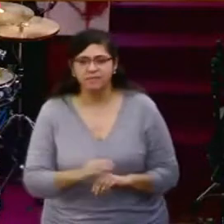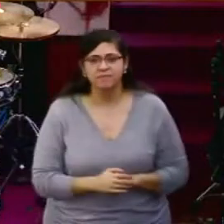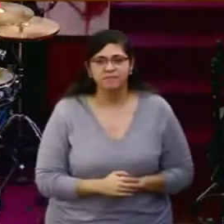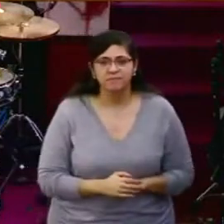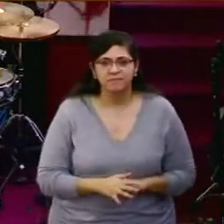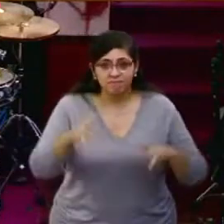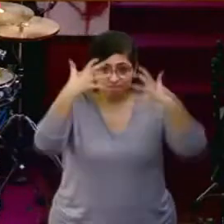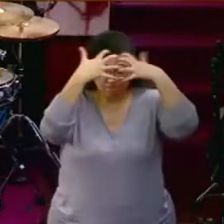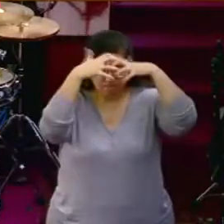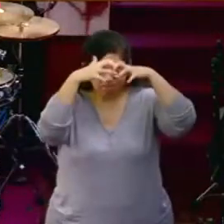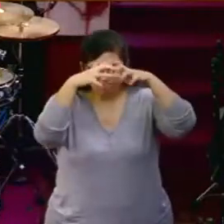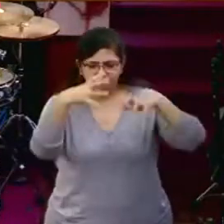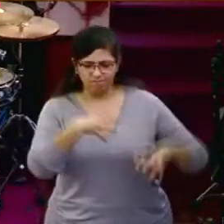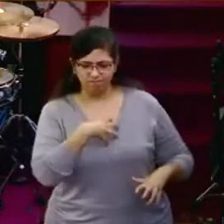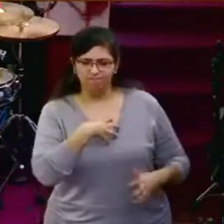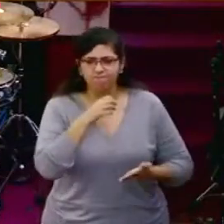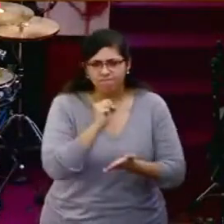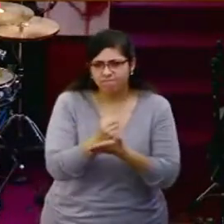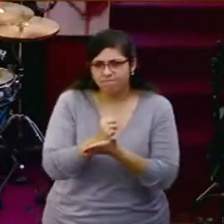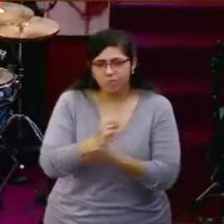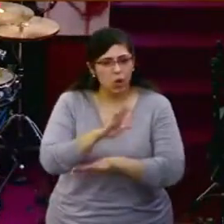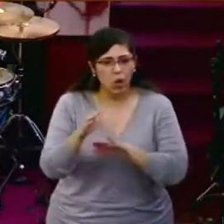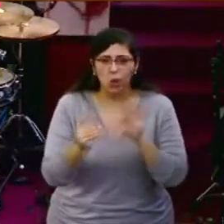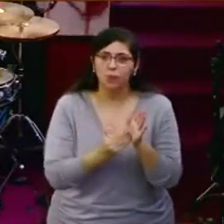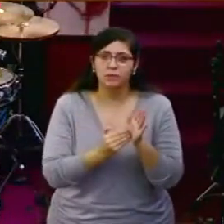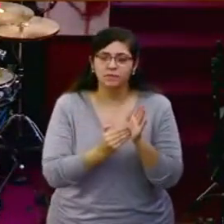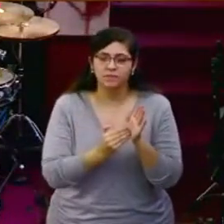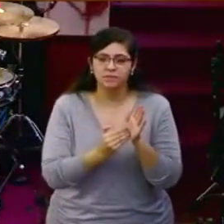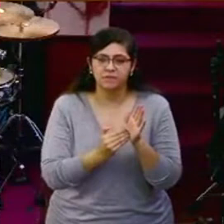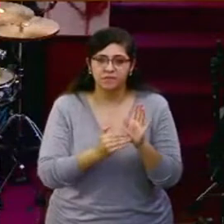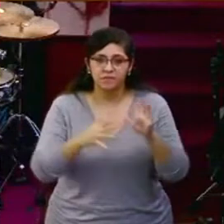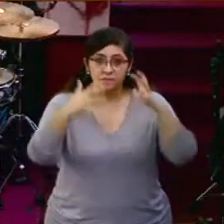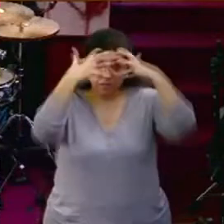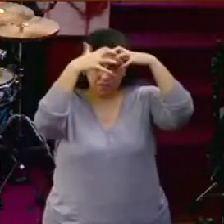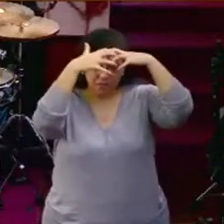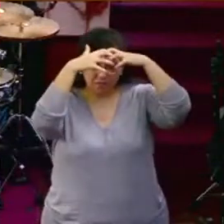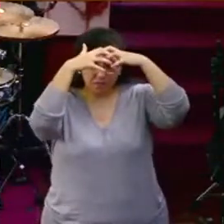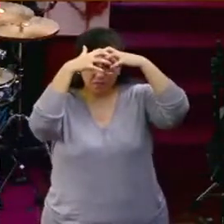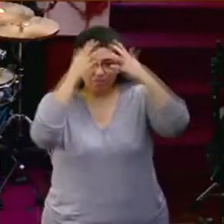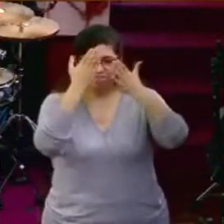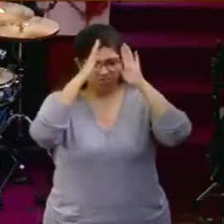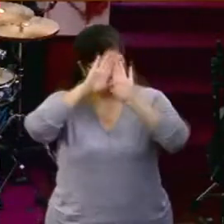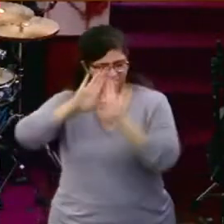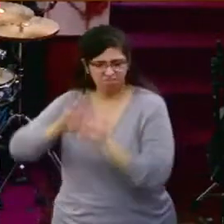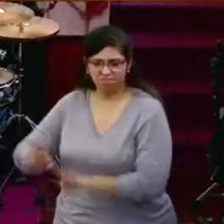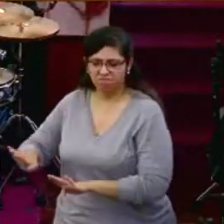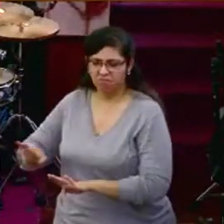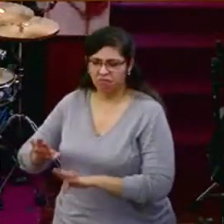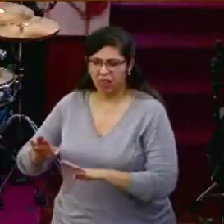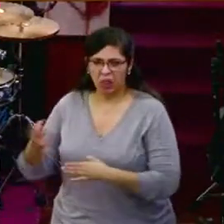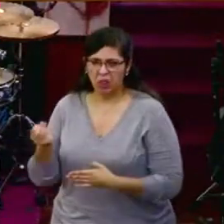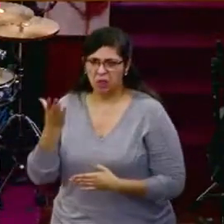dominar os sentimentos pelo poder mental não se impor tá com nada das